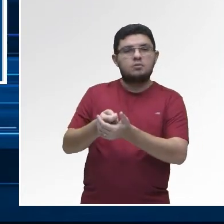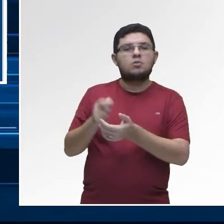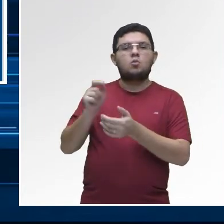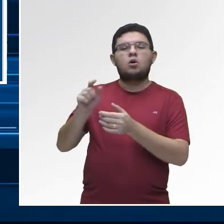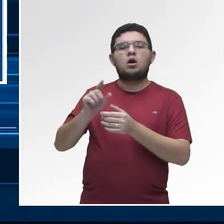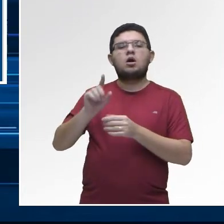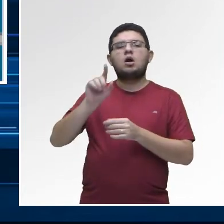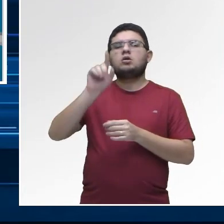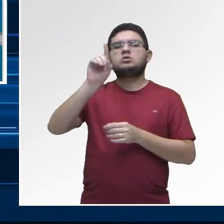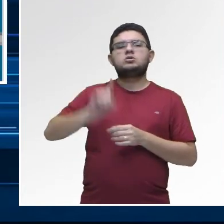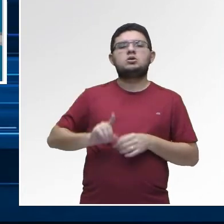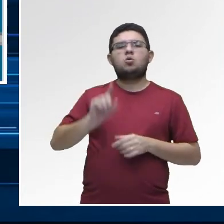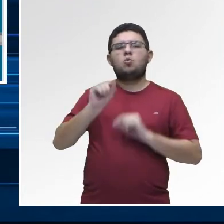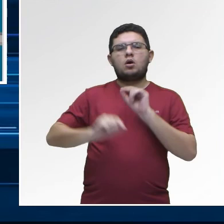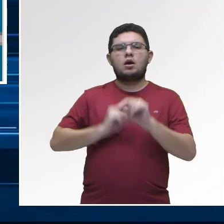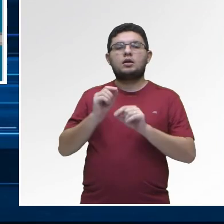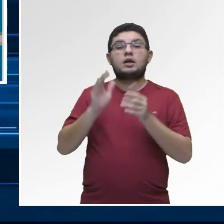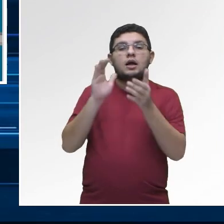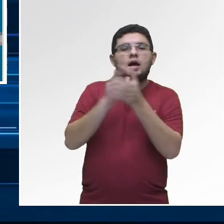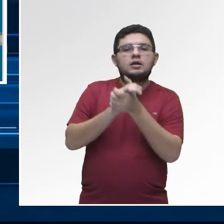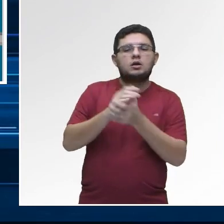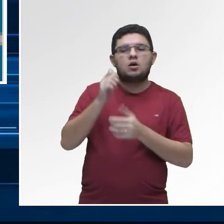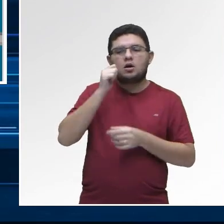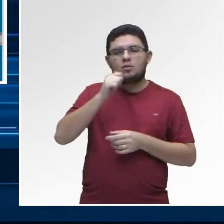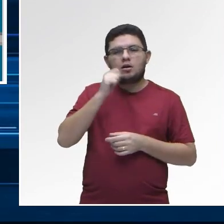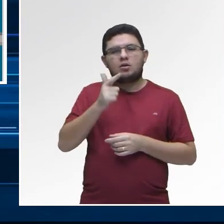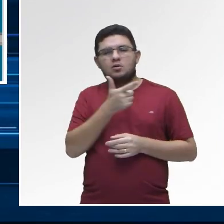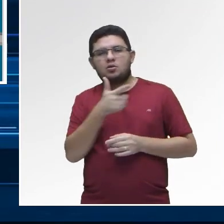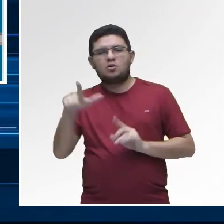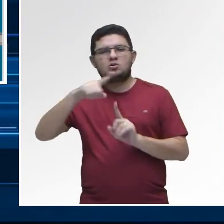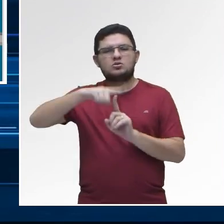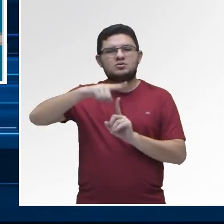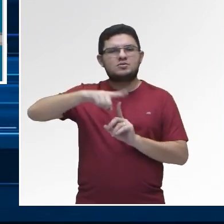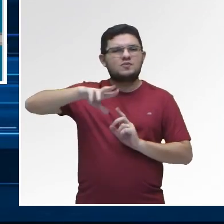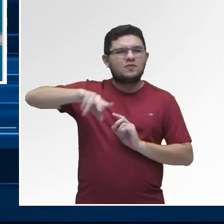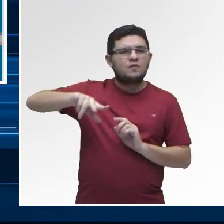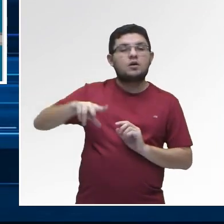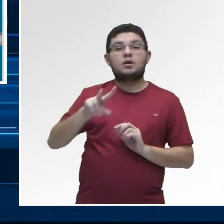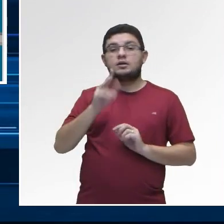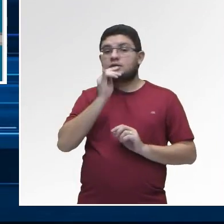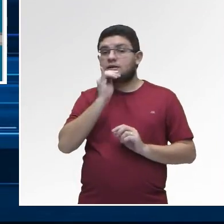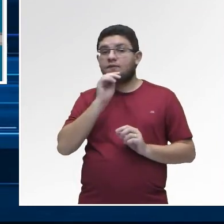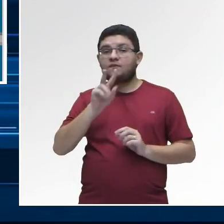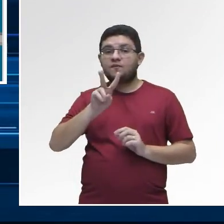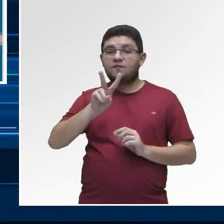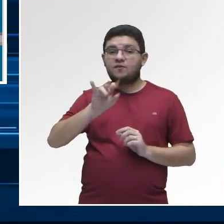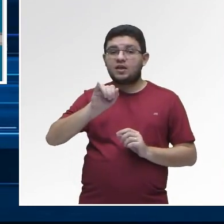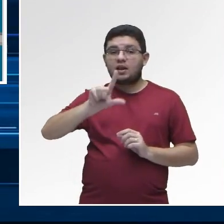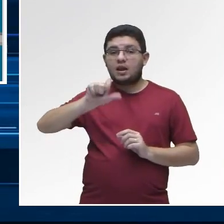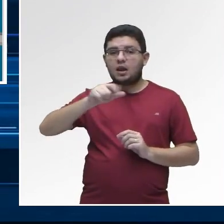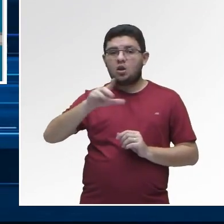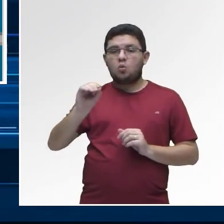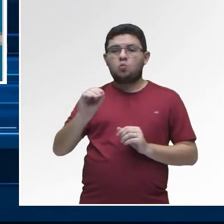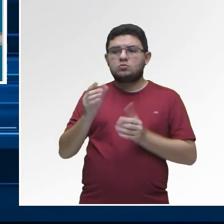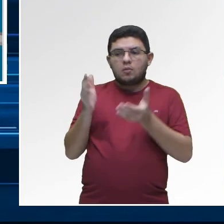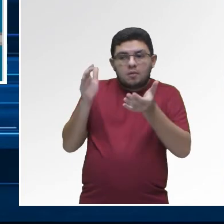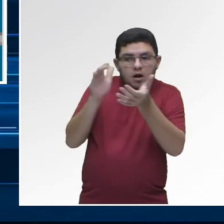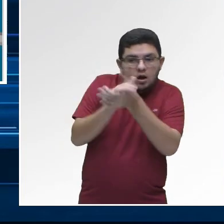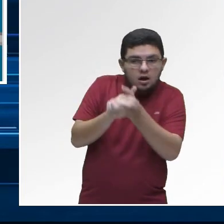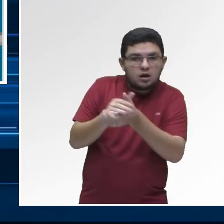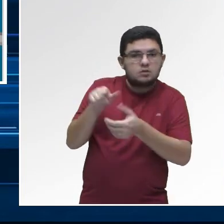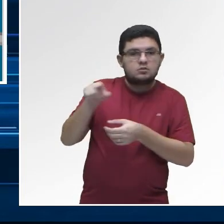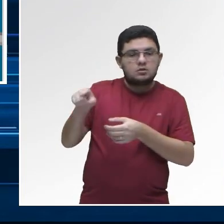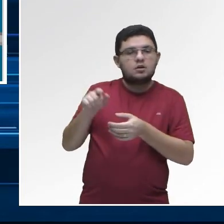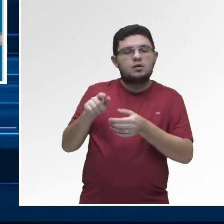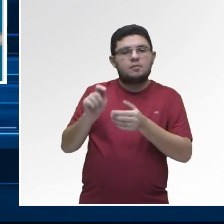vilã, né? Se você casasse com alguém que não era servo, então você recebia aí, você tinha que pagar para o senhor